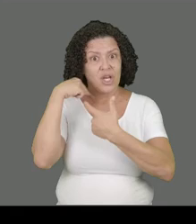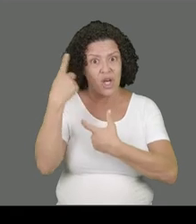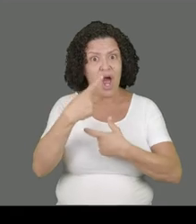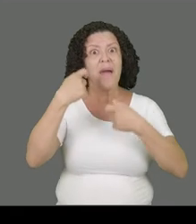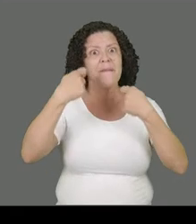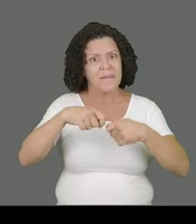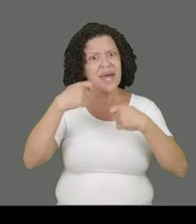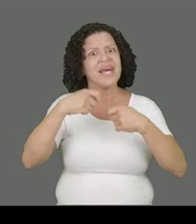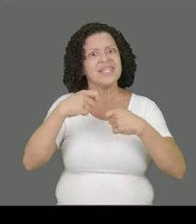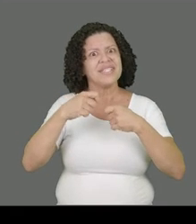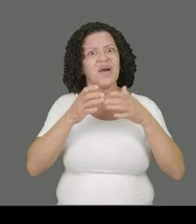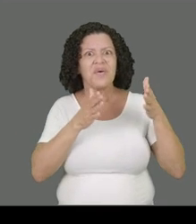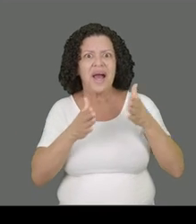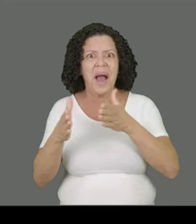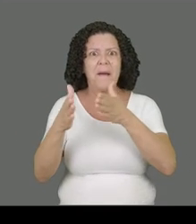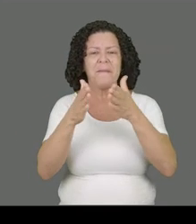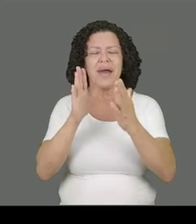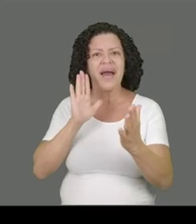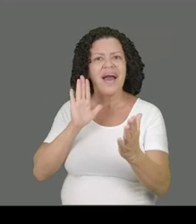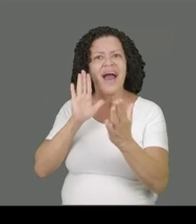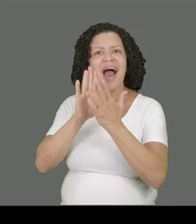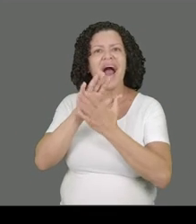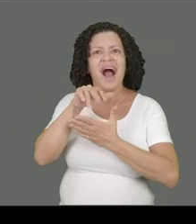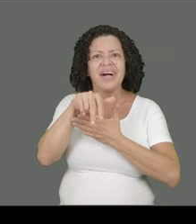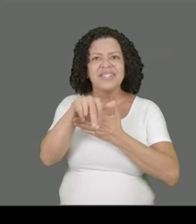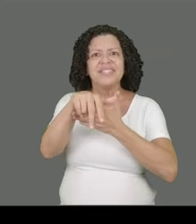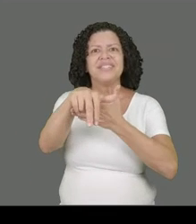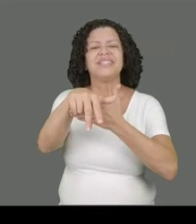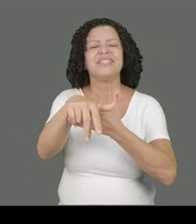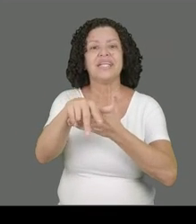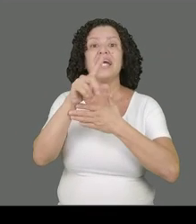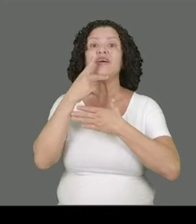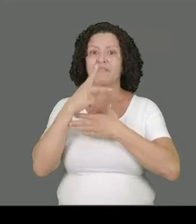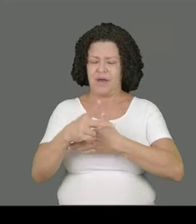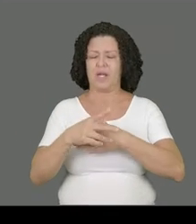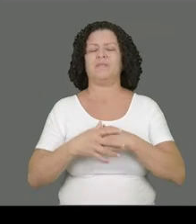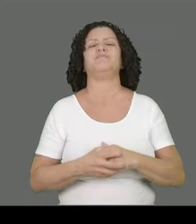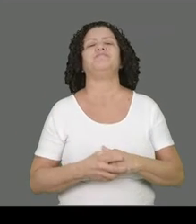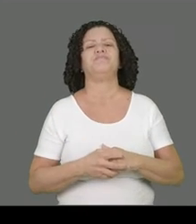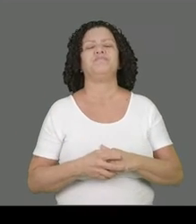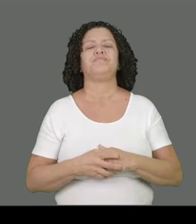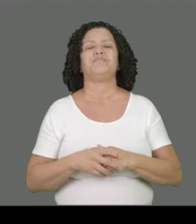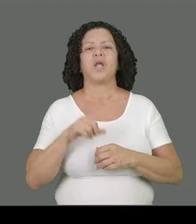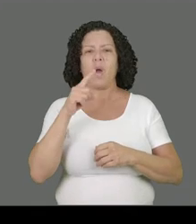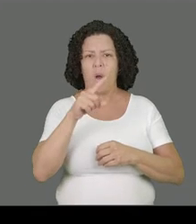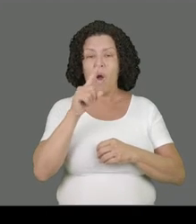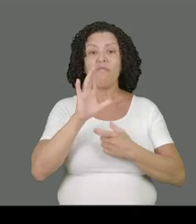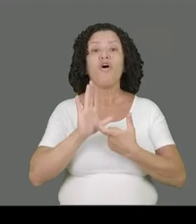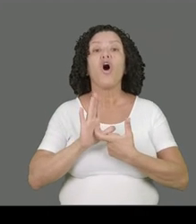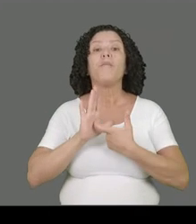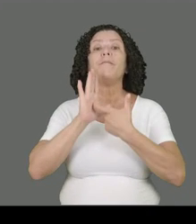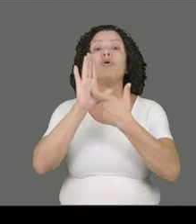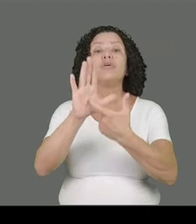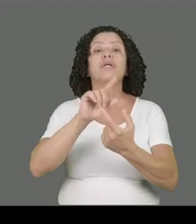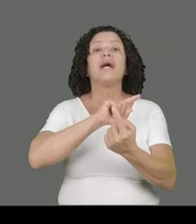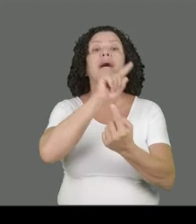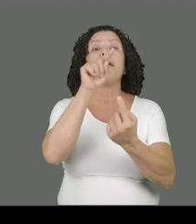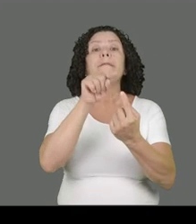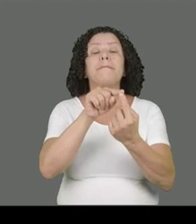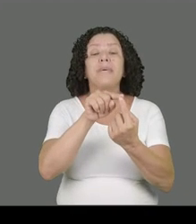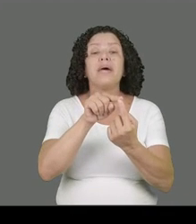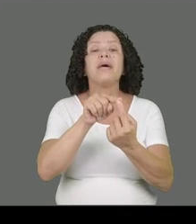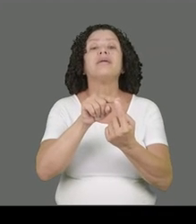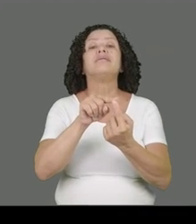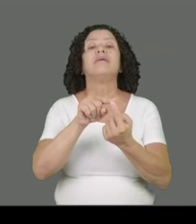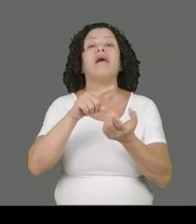mostram que nós precisamos atingir esse caminho. Olha lá. E dizem assim, eles vêm unicamente mostrar-lhe